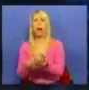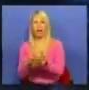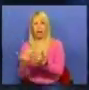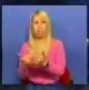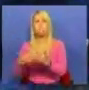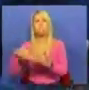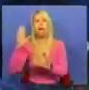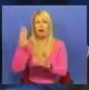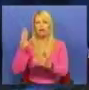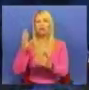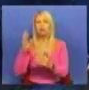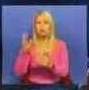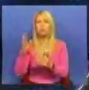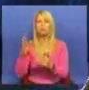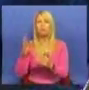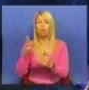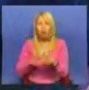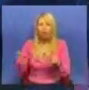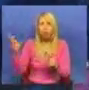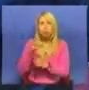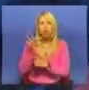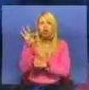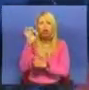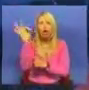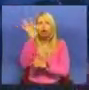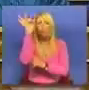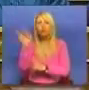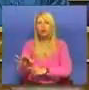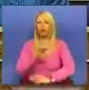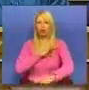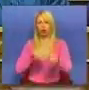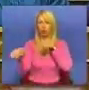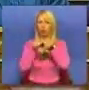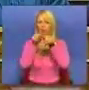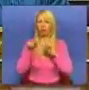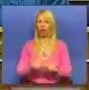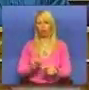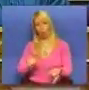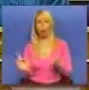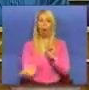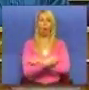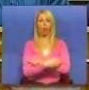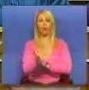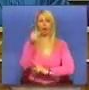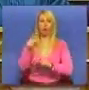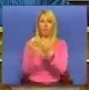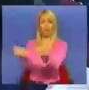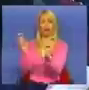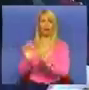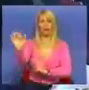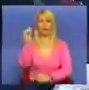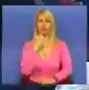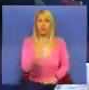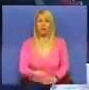mais. Subiu 18%, Sr. Deputado, ao contrário do que a sua bancada disse.